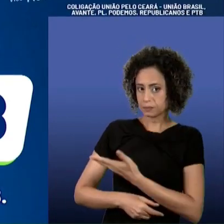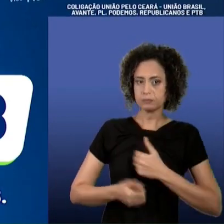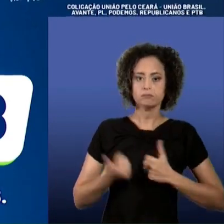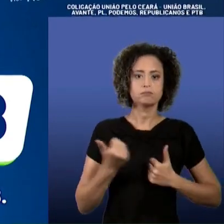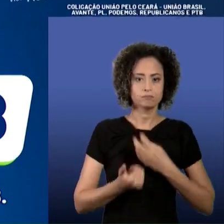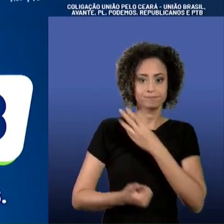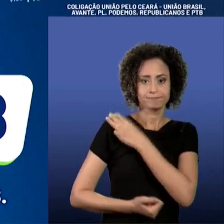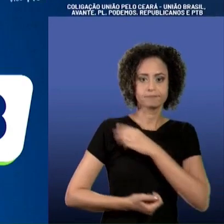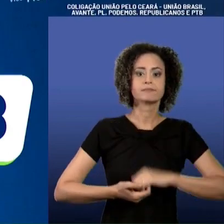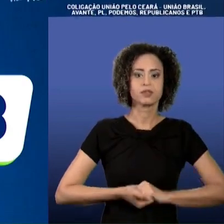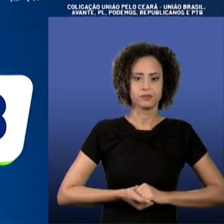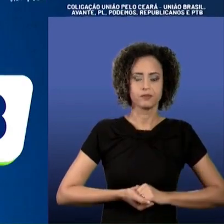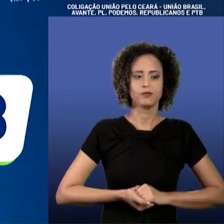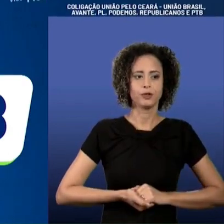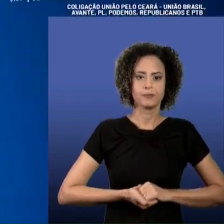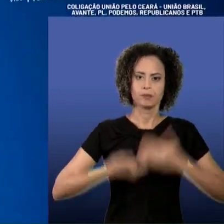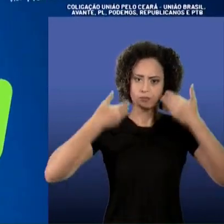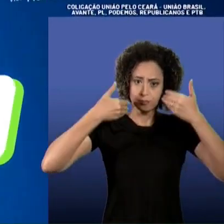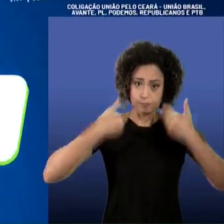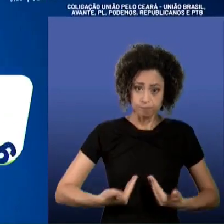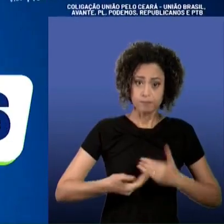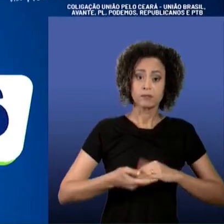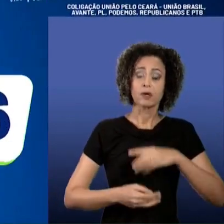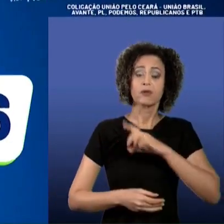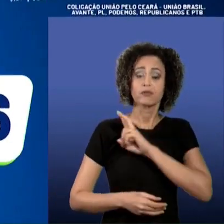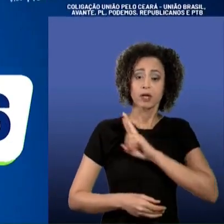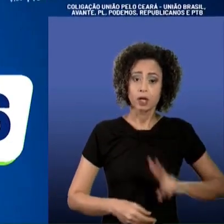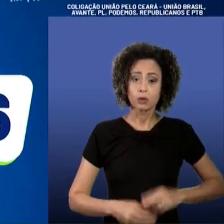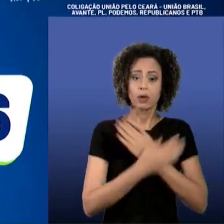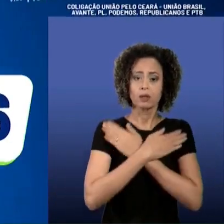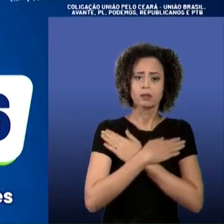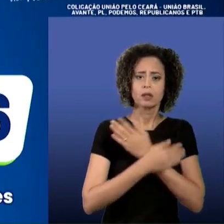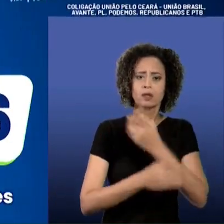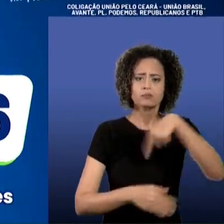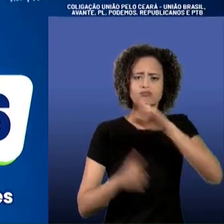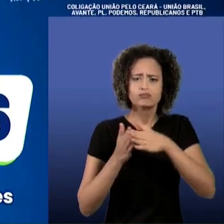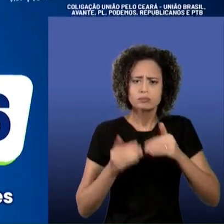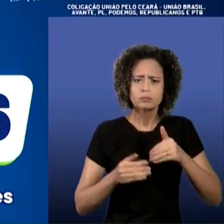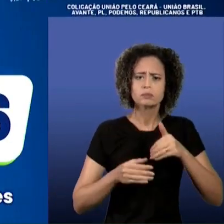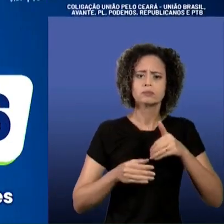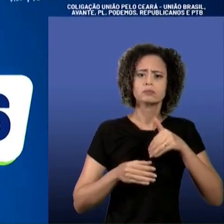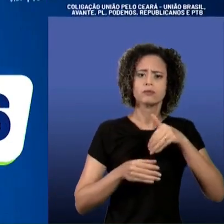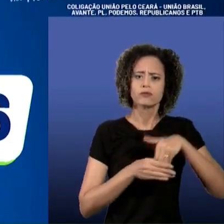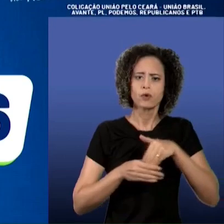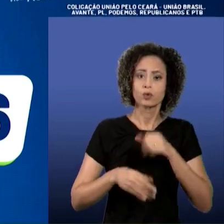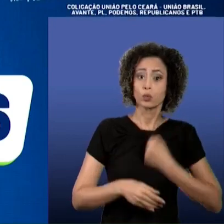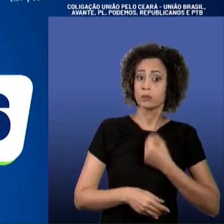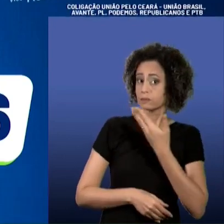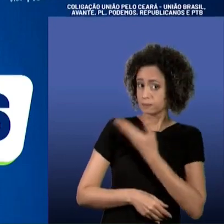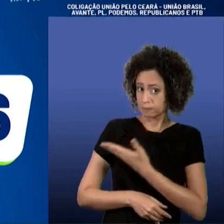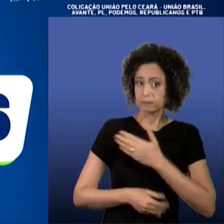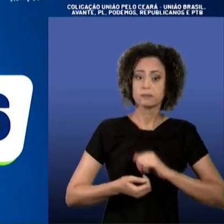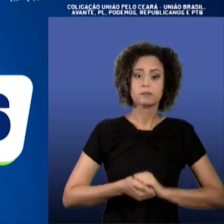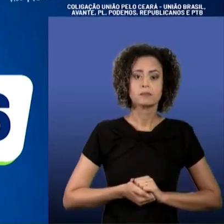Landim 22678. Estou com o capitão. Sou Gleison Feitosa, vereador de Canindé. Peço a todos os canindéenses que